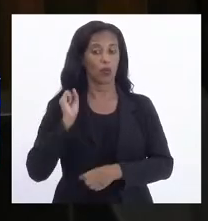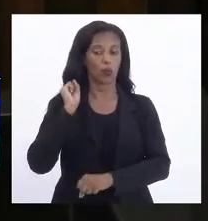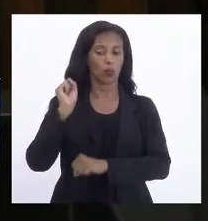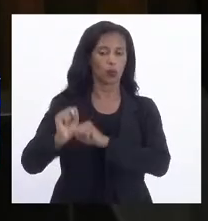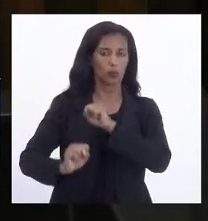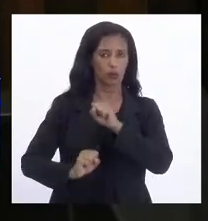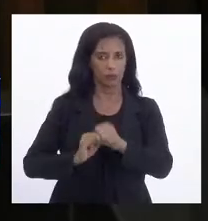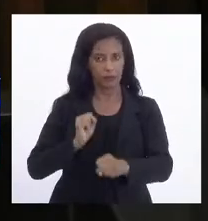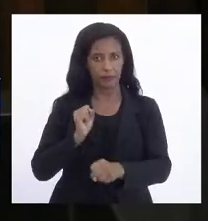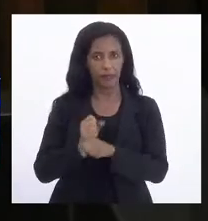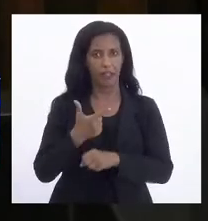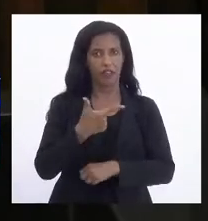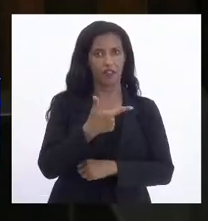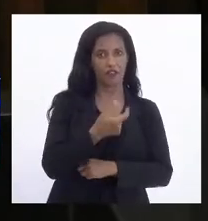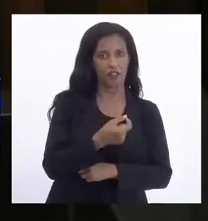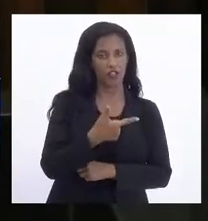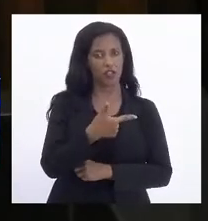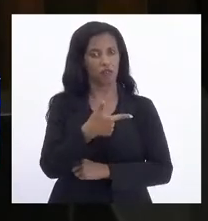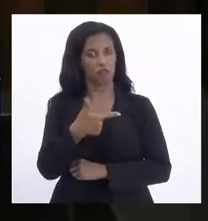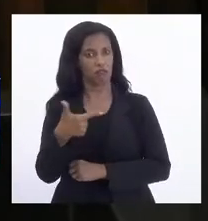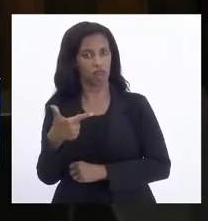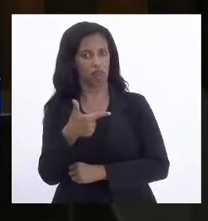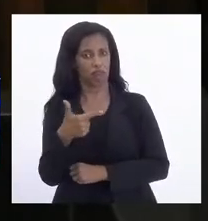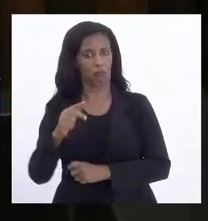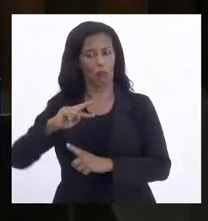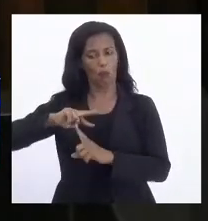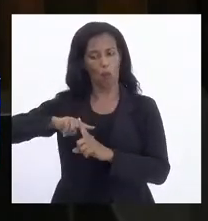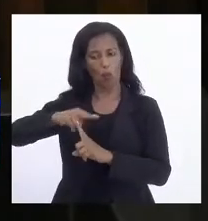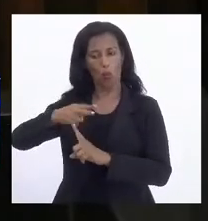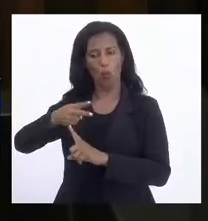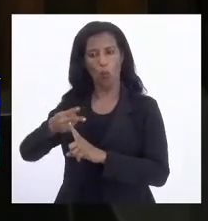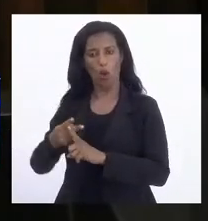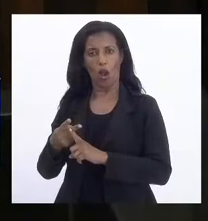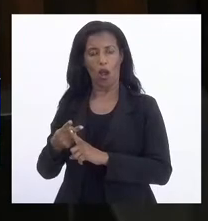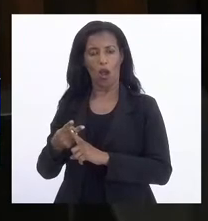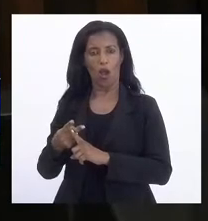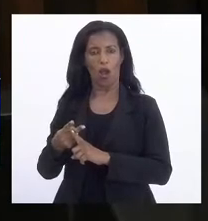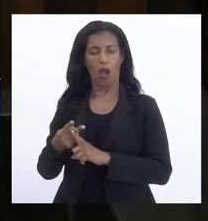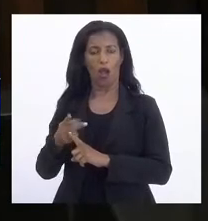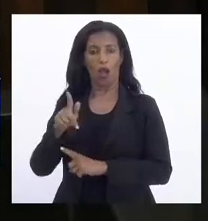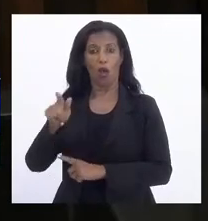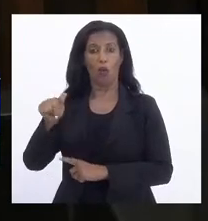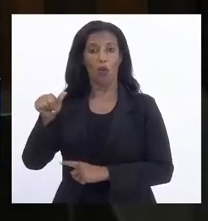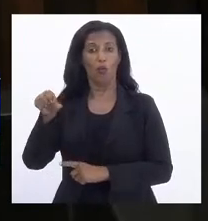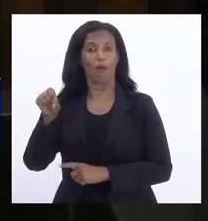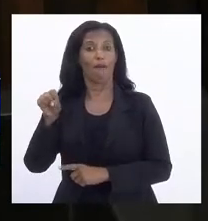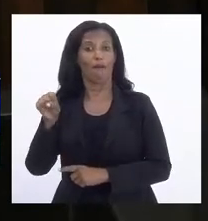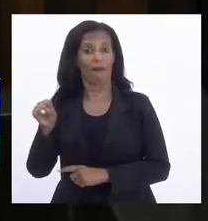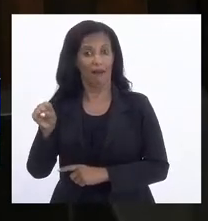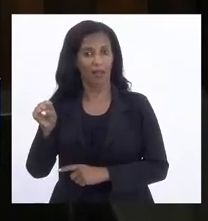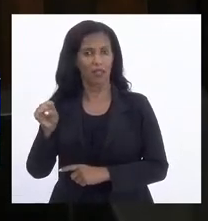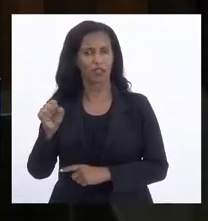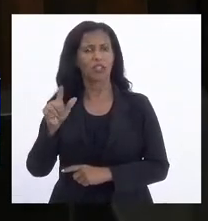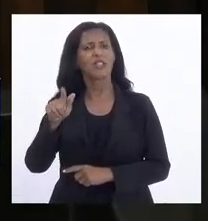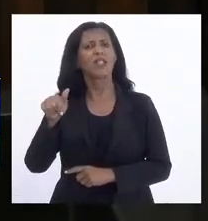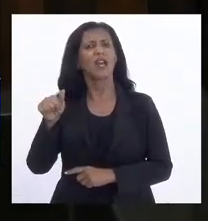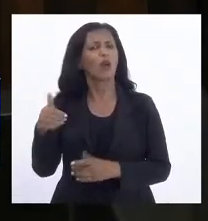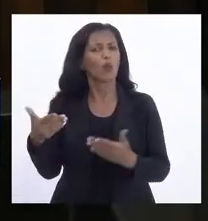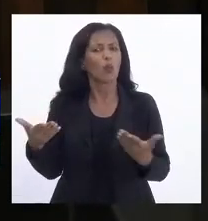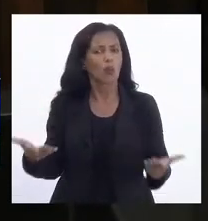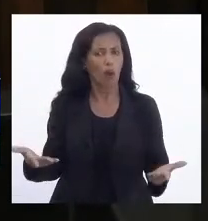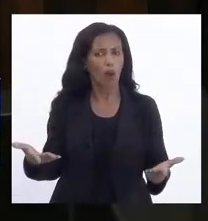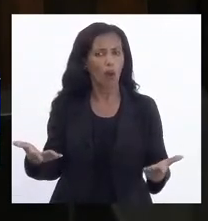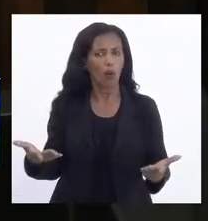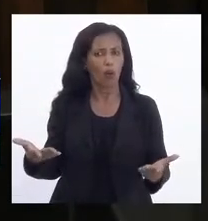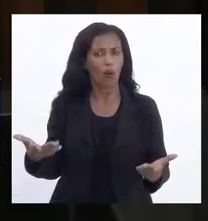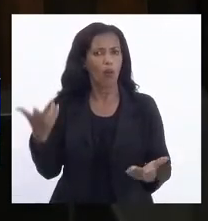vem, duplicar o preço do gás. E que gás? O gás natural que nós